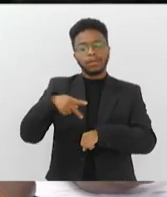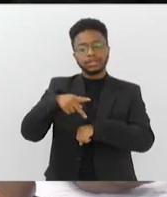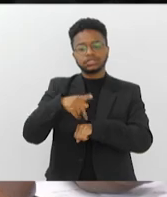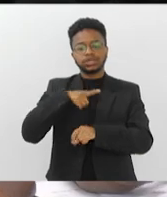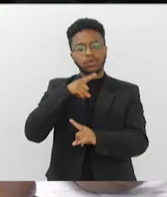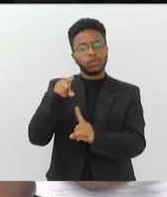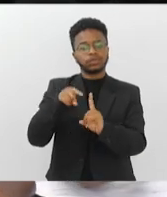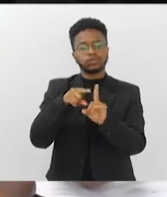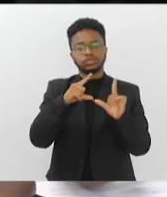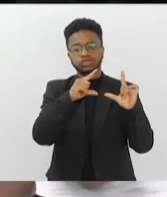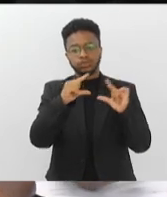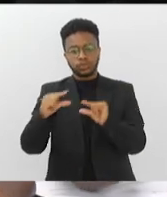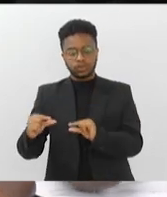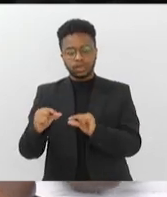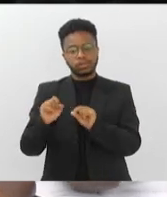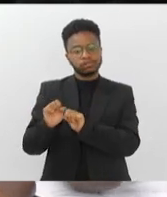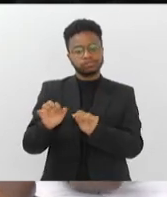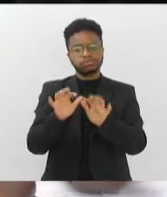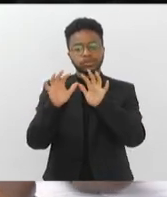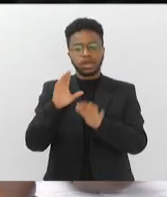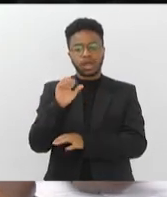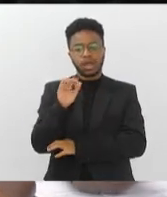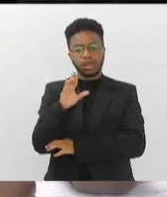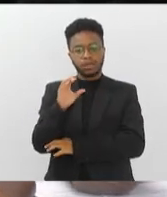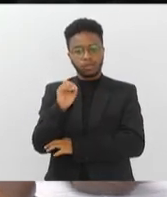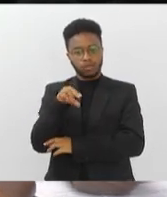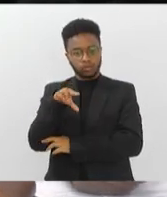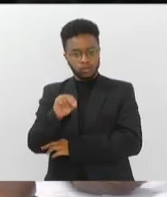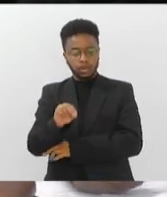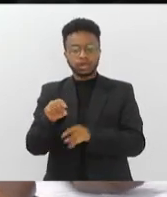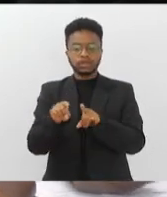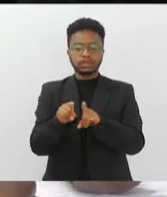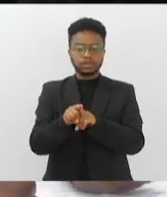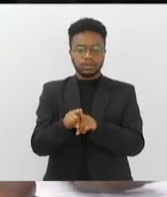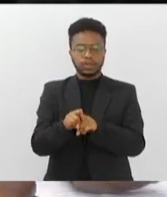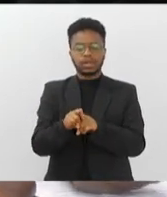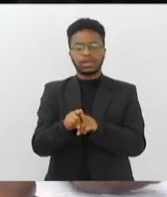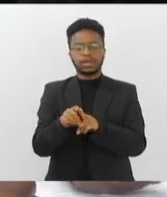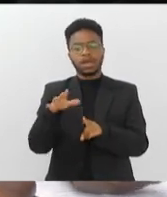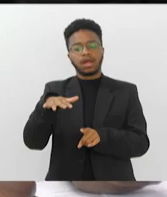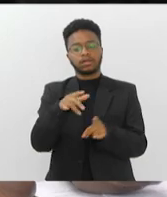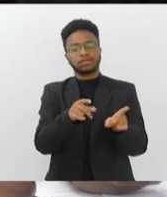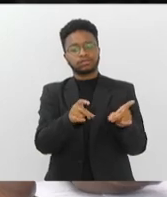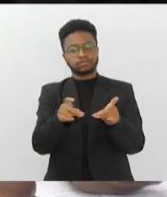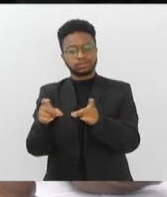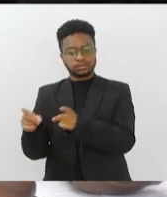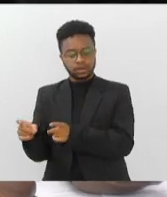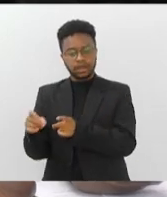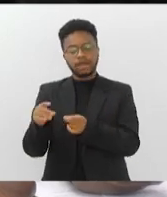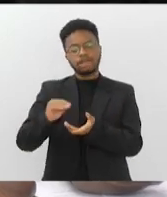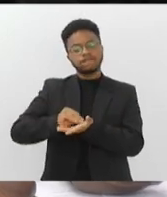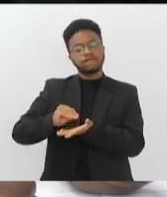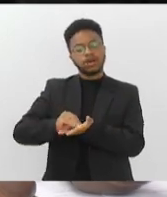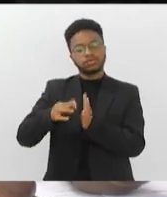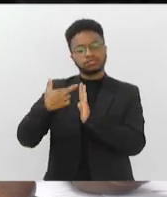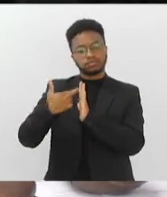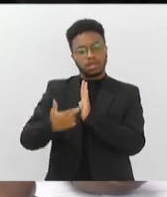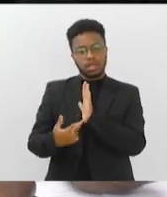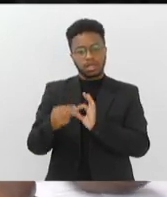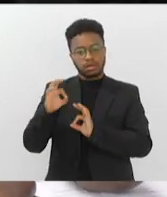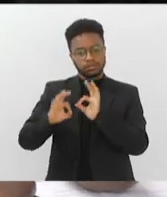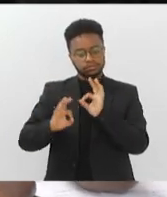verdade que o mercado de carbono, que é uma das peças desse quebra-cabeça, carece de